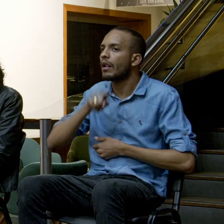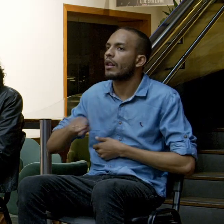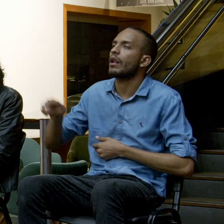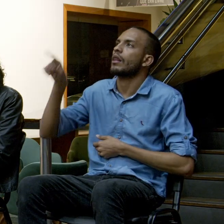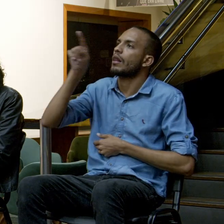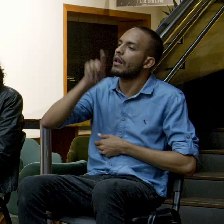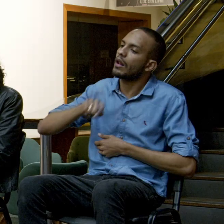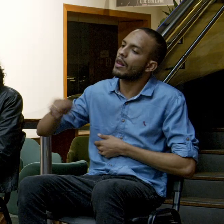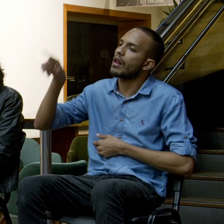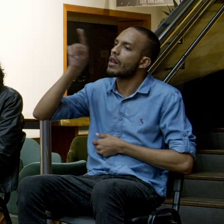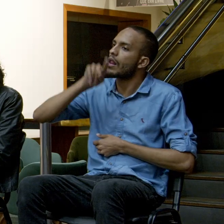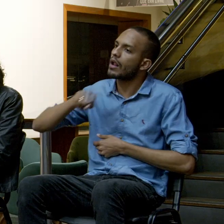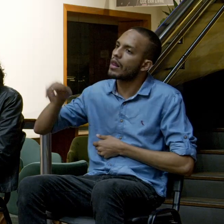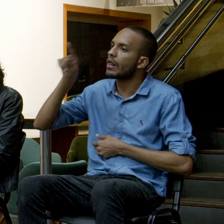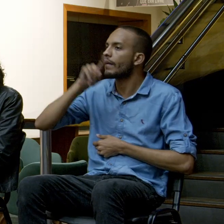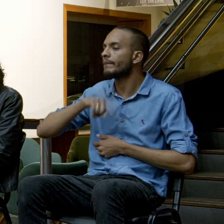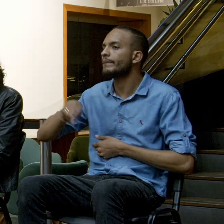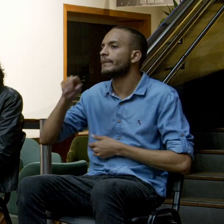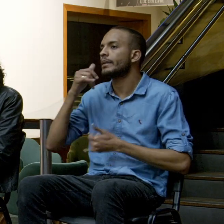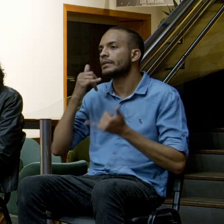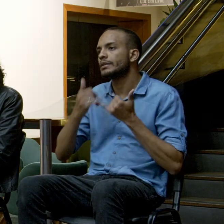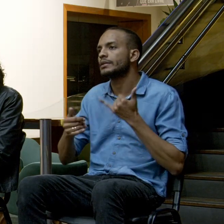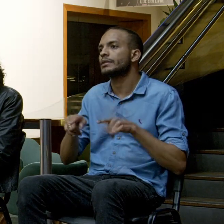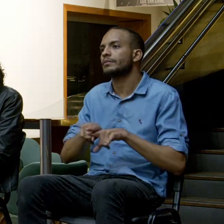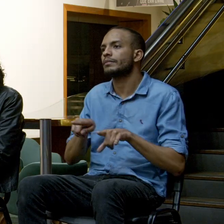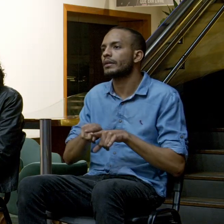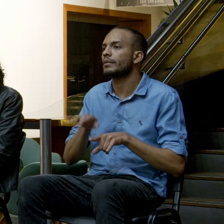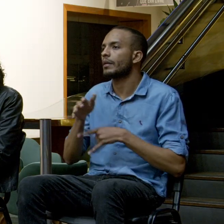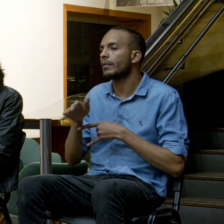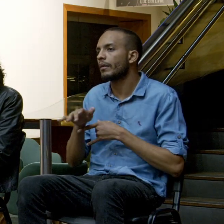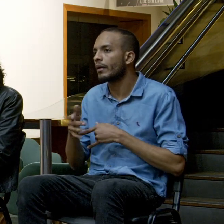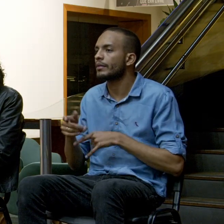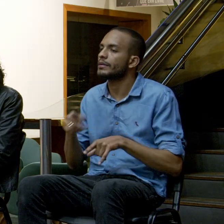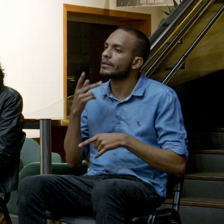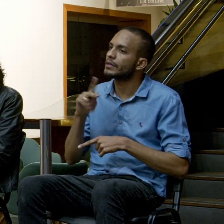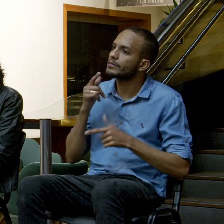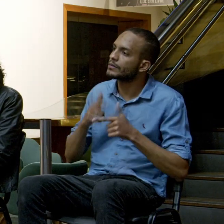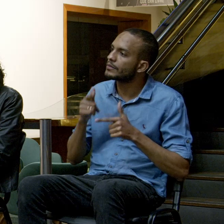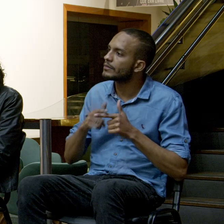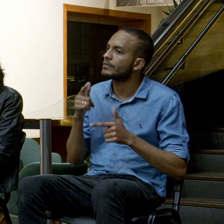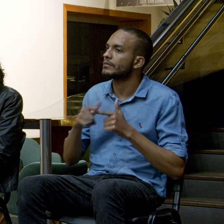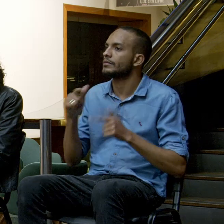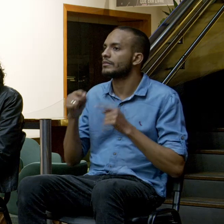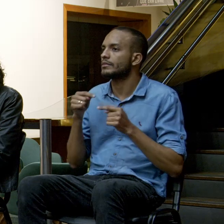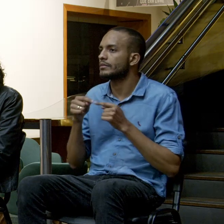que se reconfiguram mais ou menos, e aquele problema